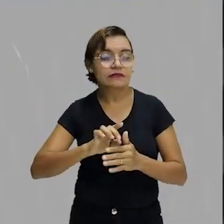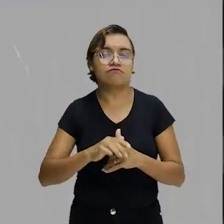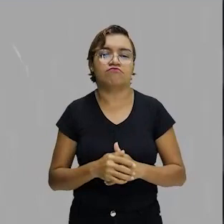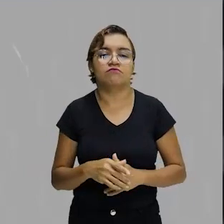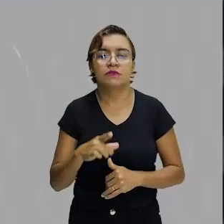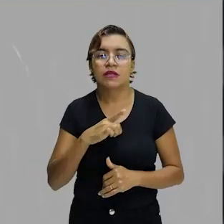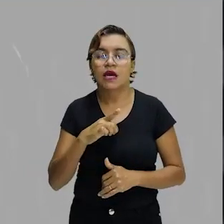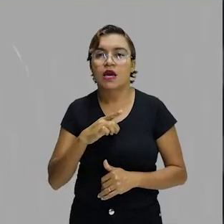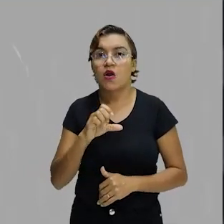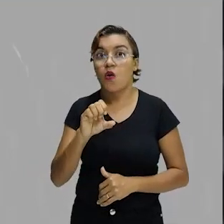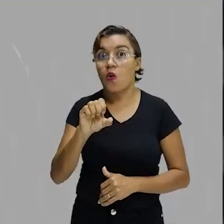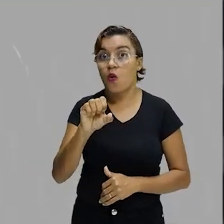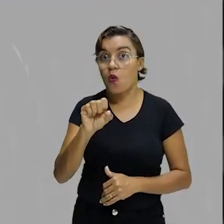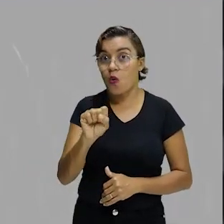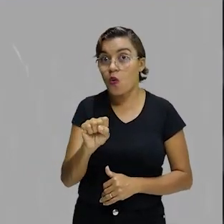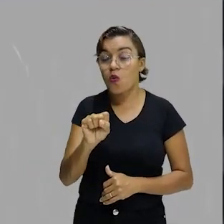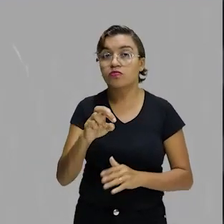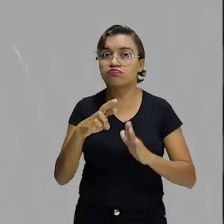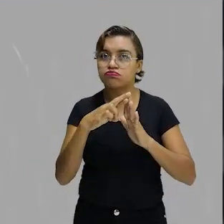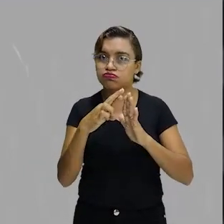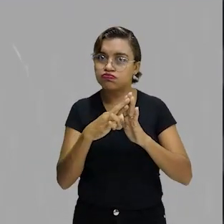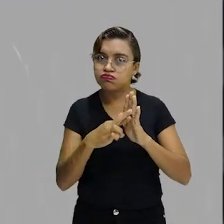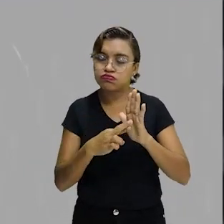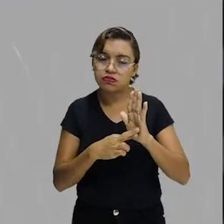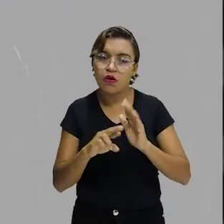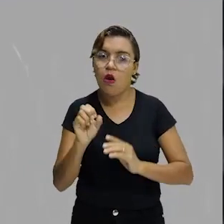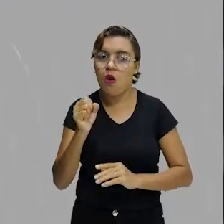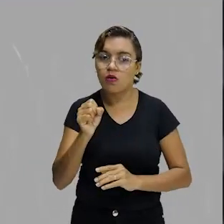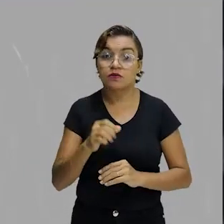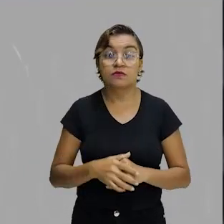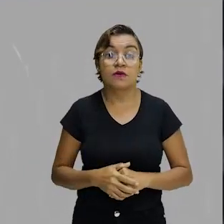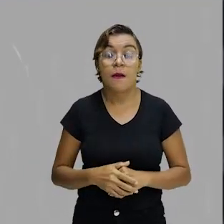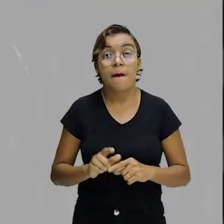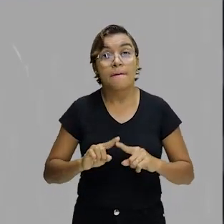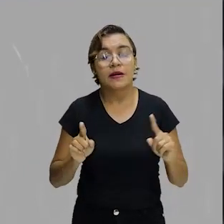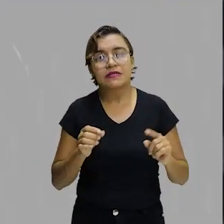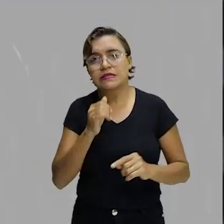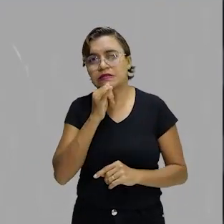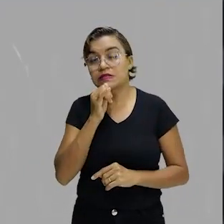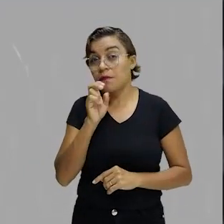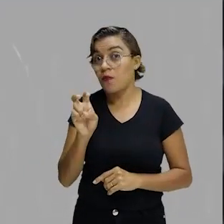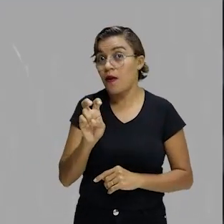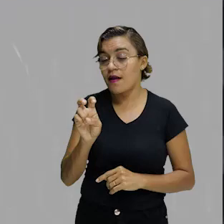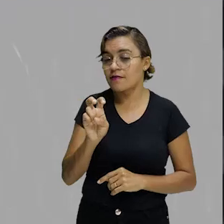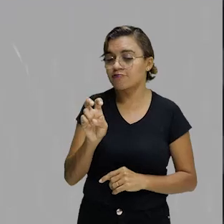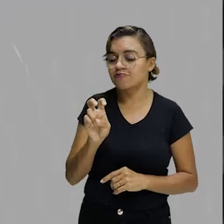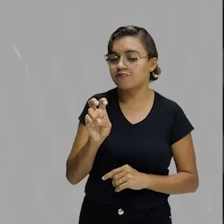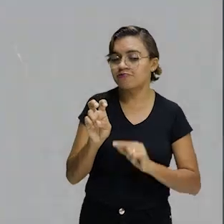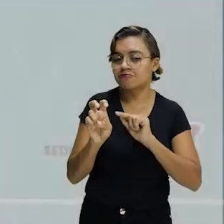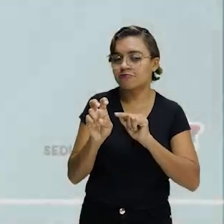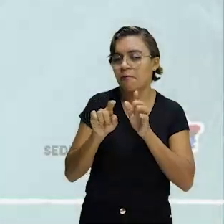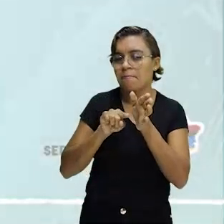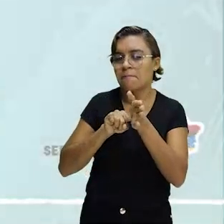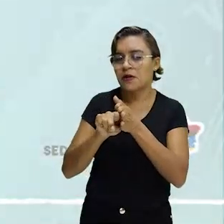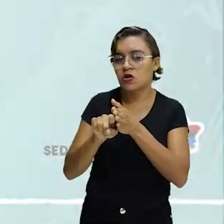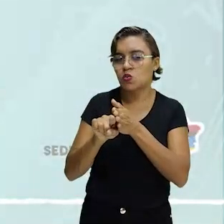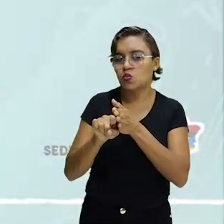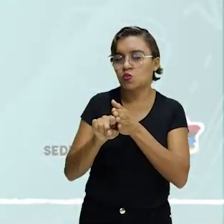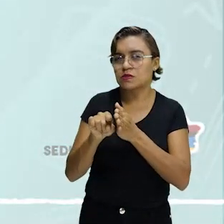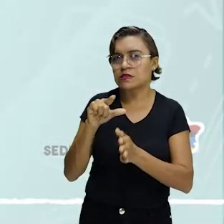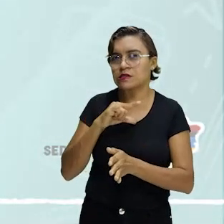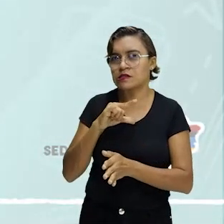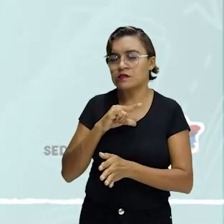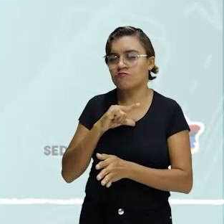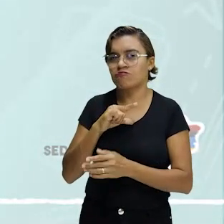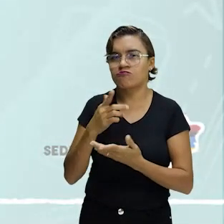tem 8 regras, tá? Mas, necessariamente, quando você pega uma questão deste objeto